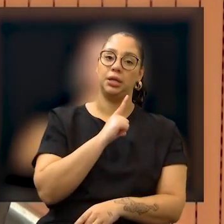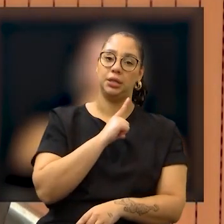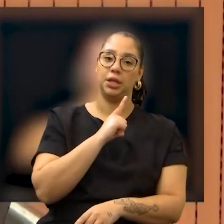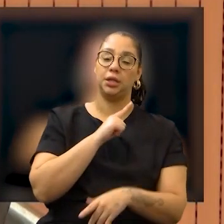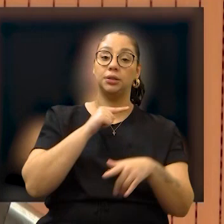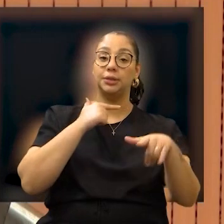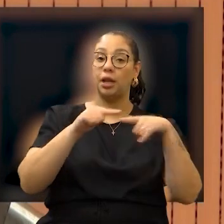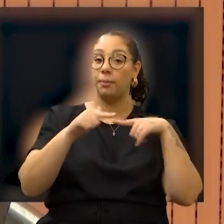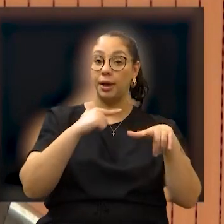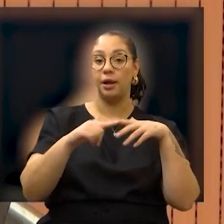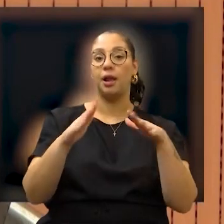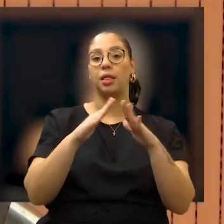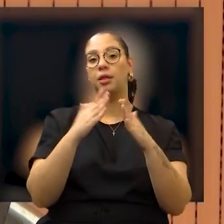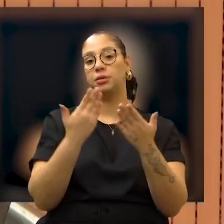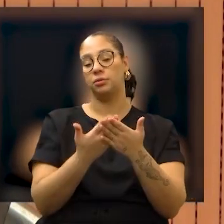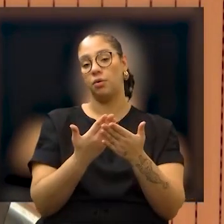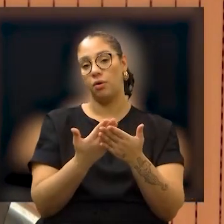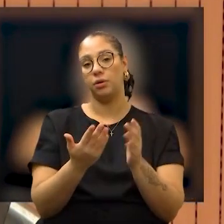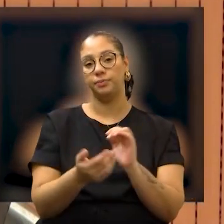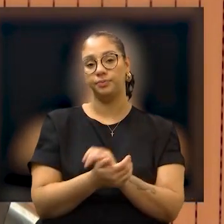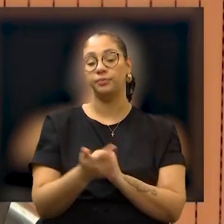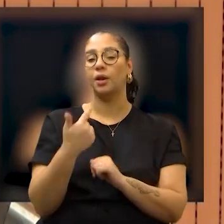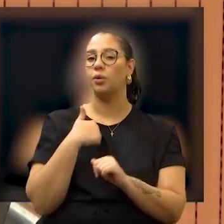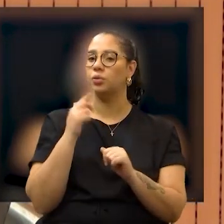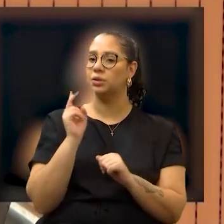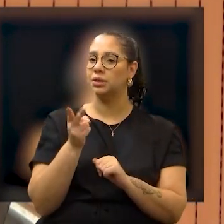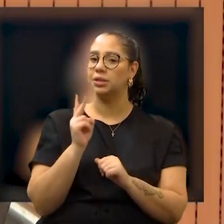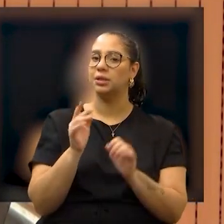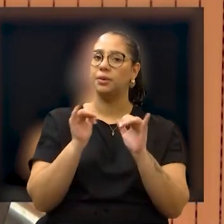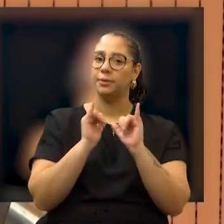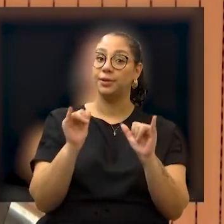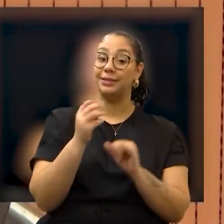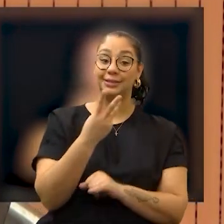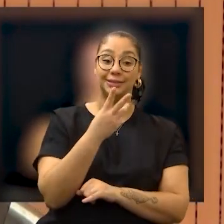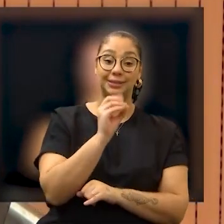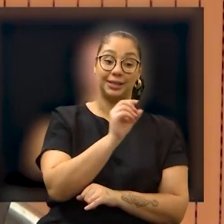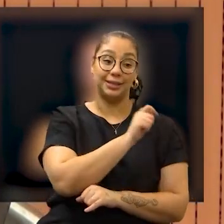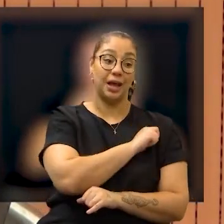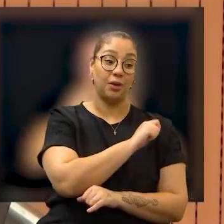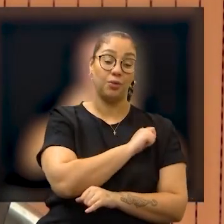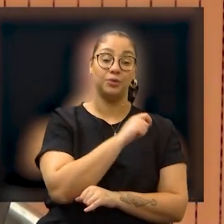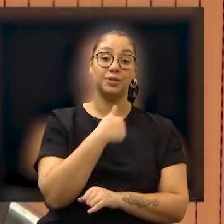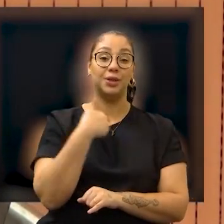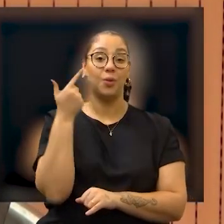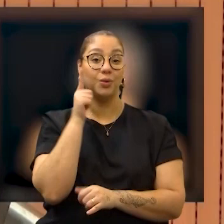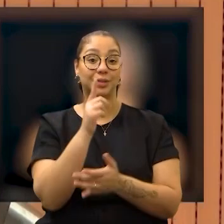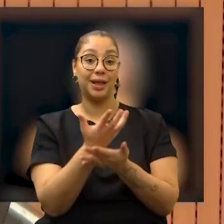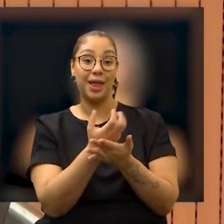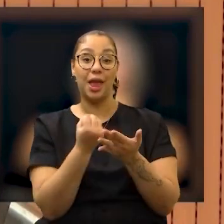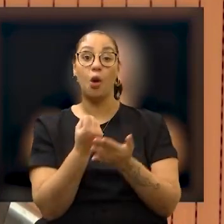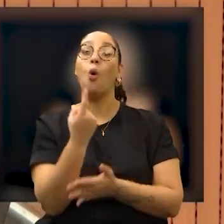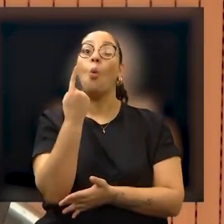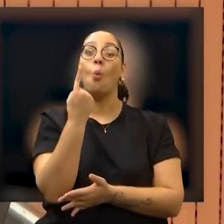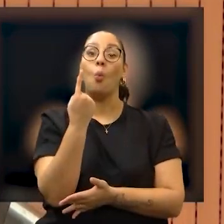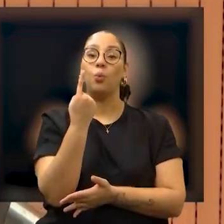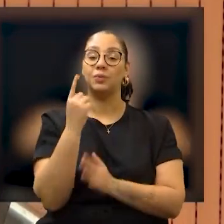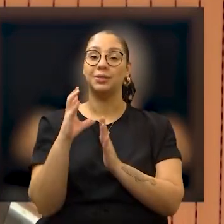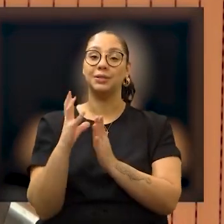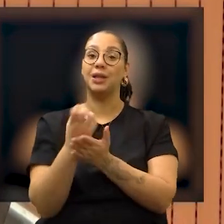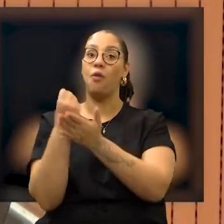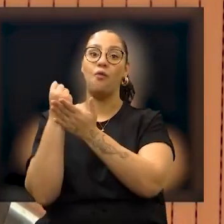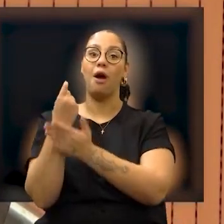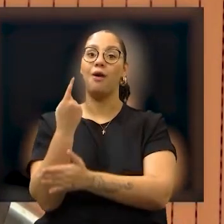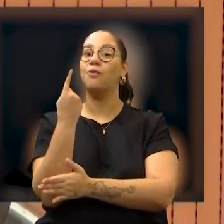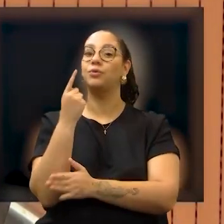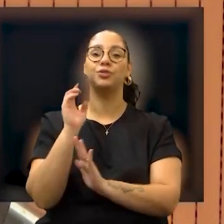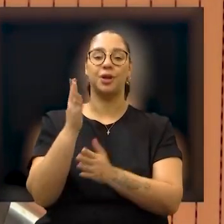de poder trabalhar com eles na escola. Como eu sempre digo, né, se de 30 alunos de uma sala de aula eu conseguir resgatar pelo menos um,